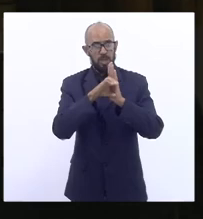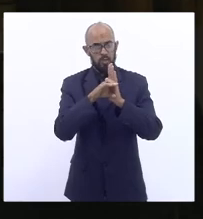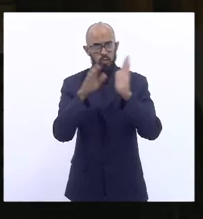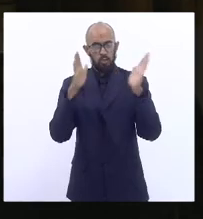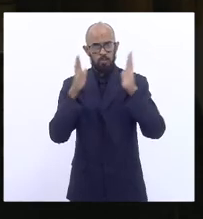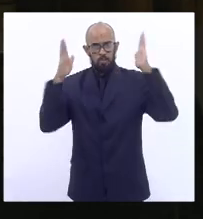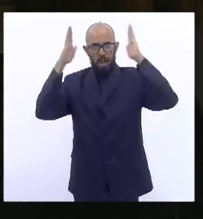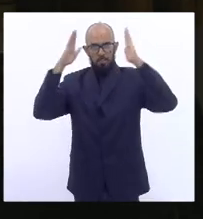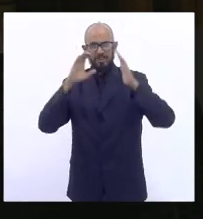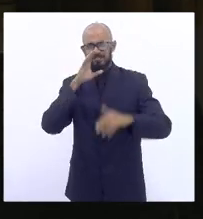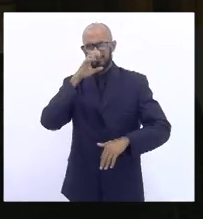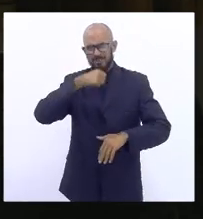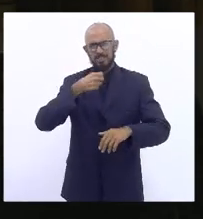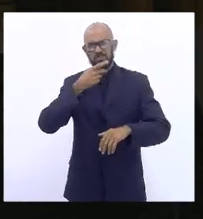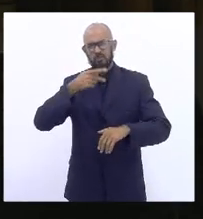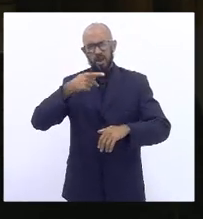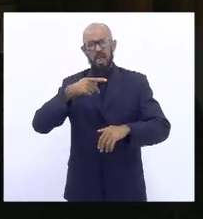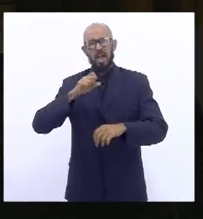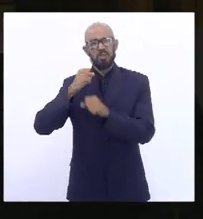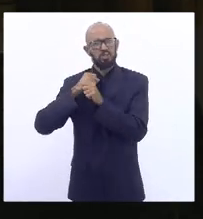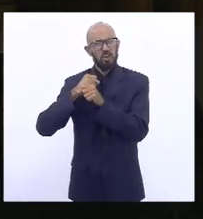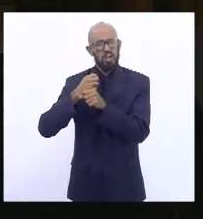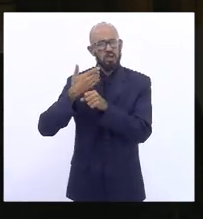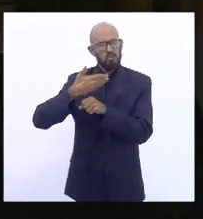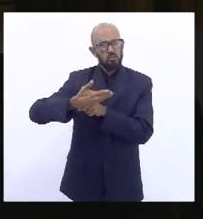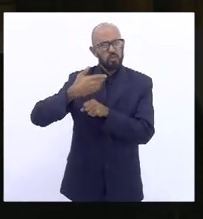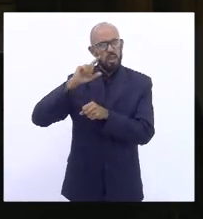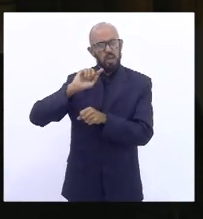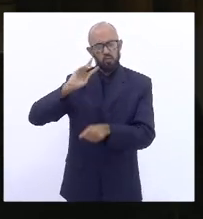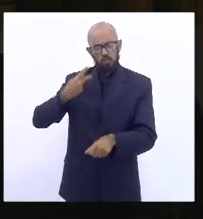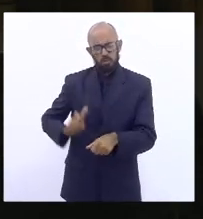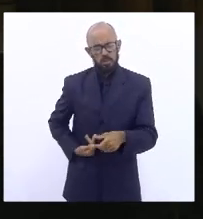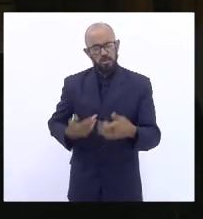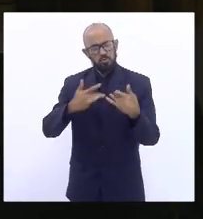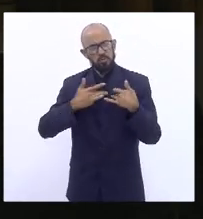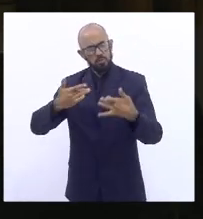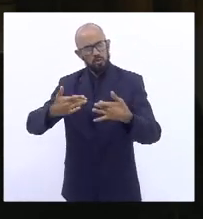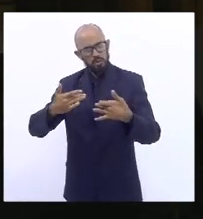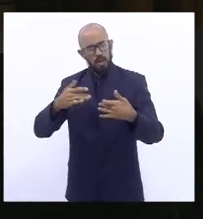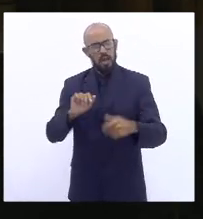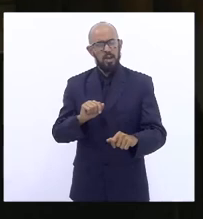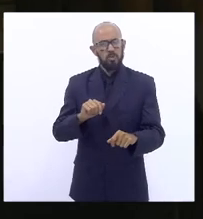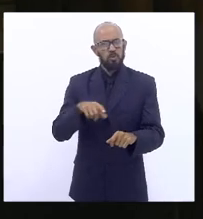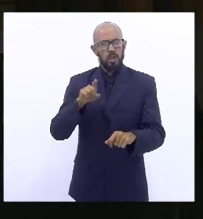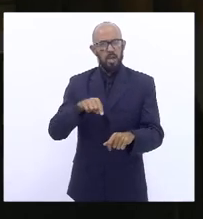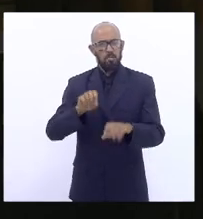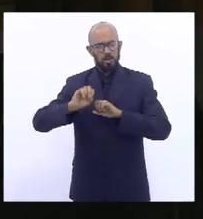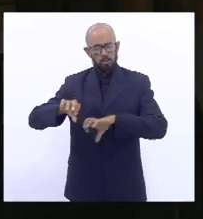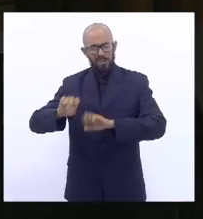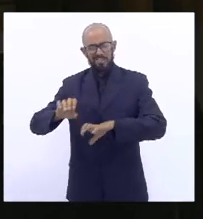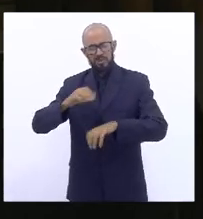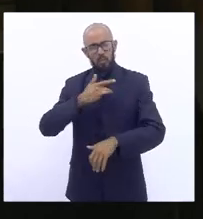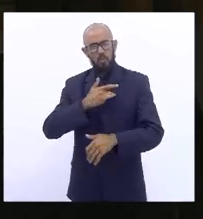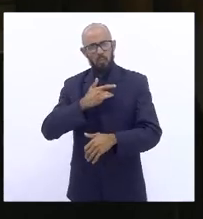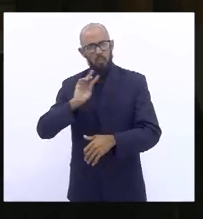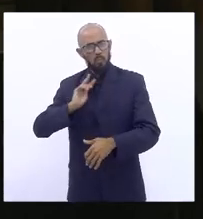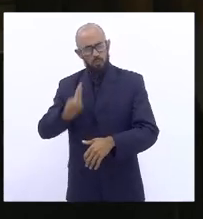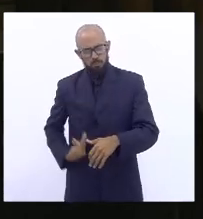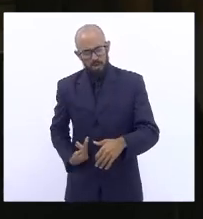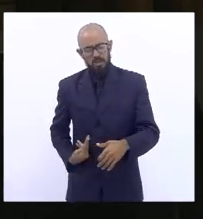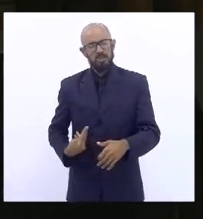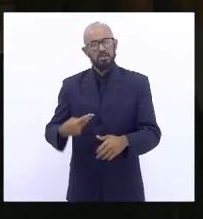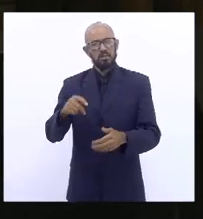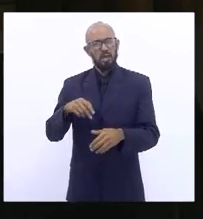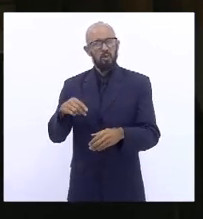tem insistido muito nos últimos anos, que é do humanismo solidário. Uma educação que seja humanista, uma educação que coloque o